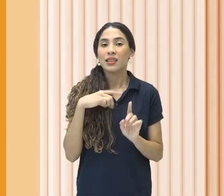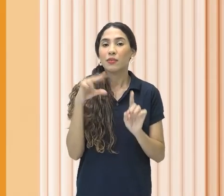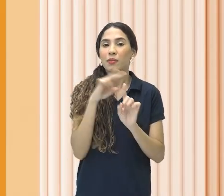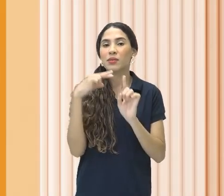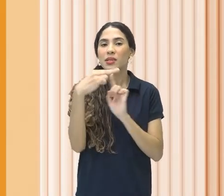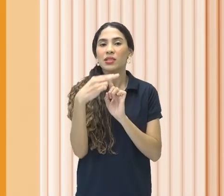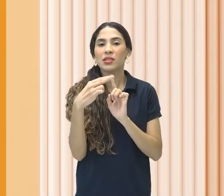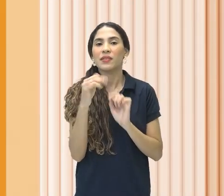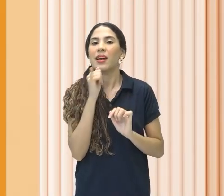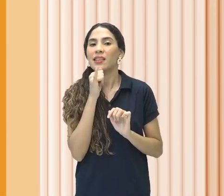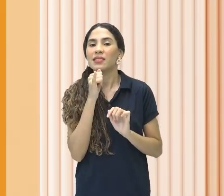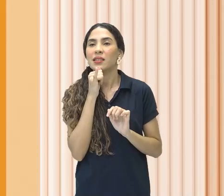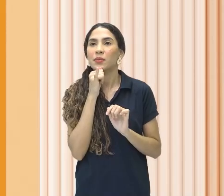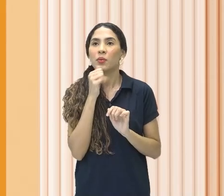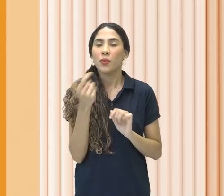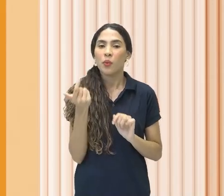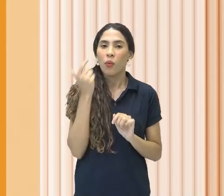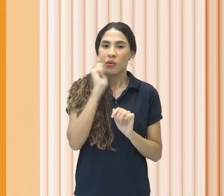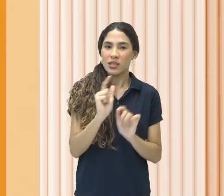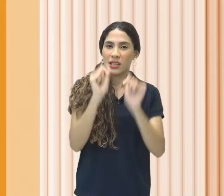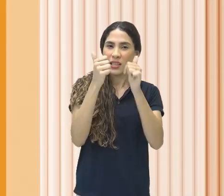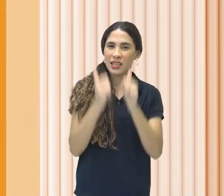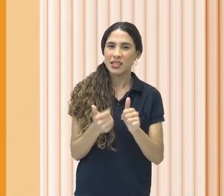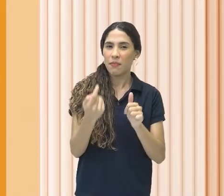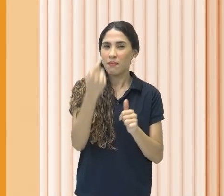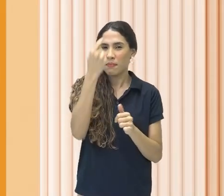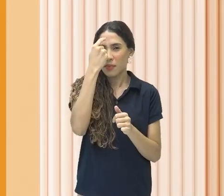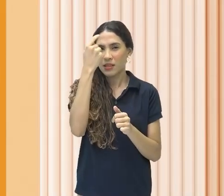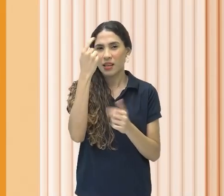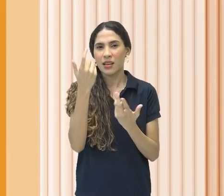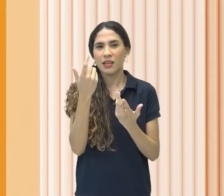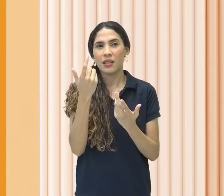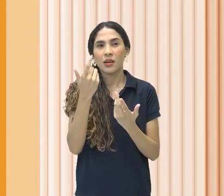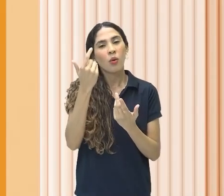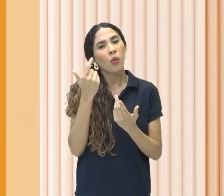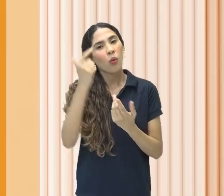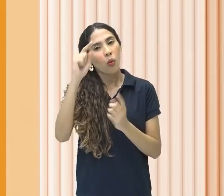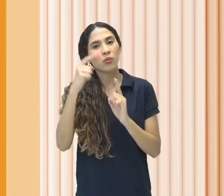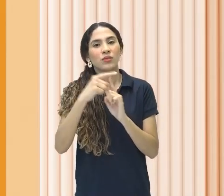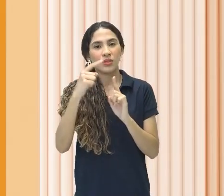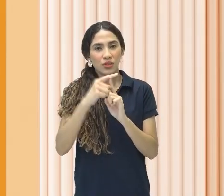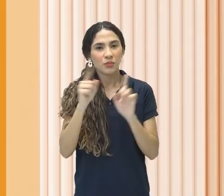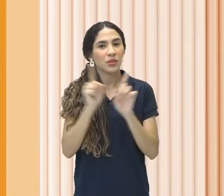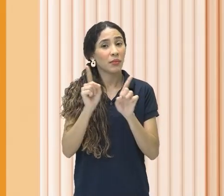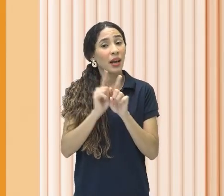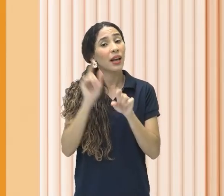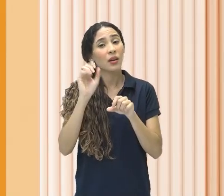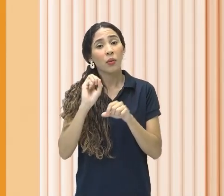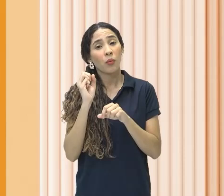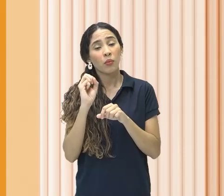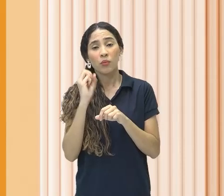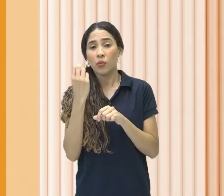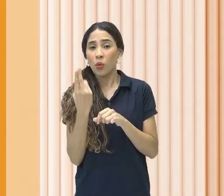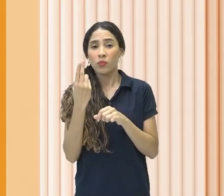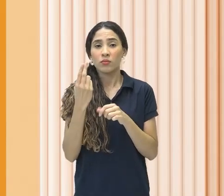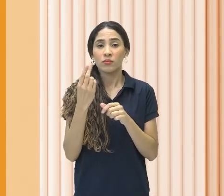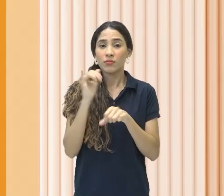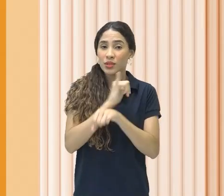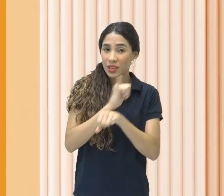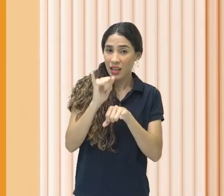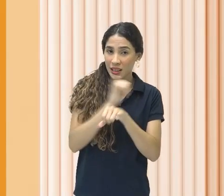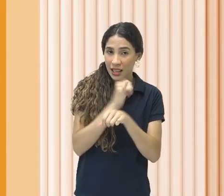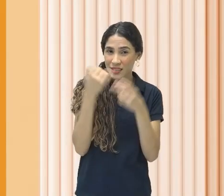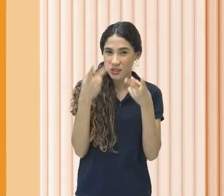forma que nos leve a pensar outras modalidades, outras formas de analisar,